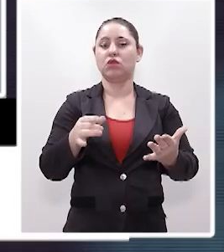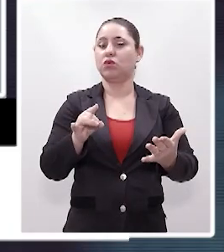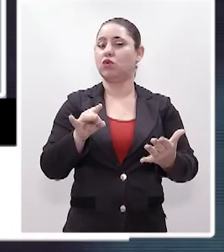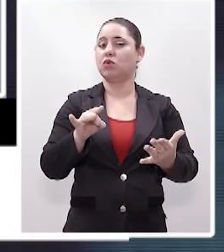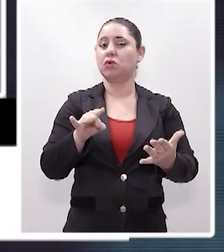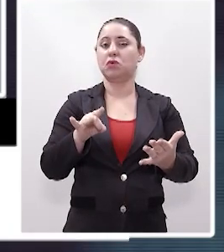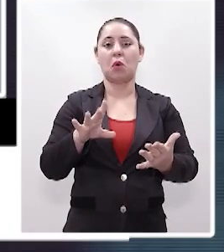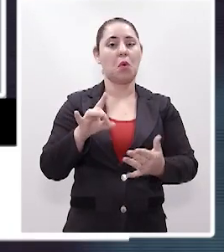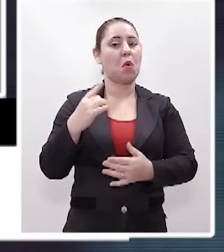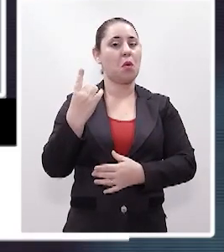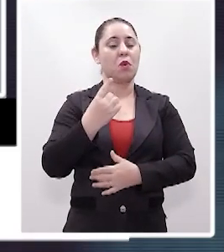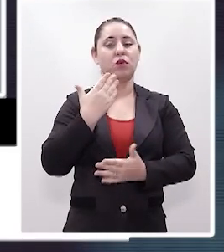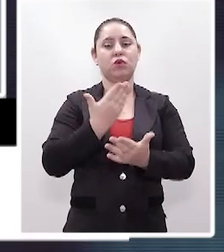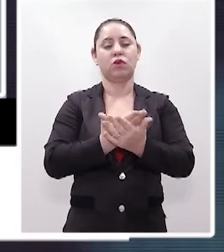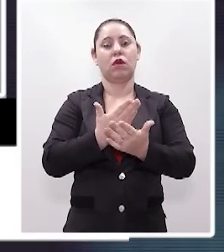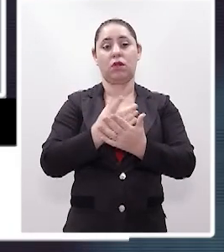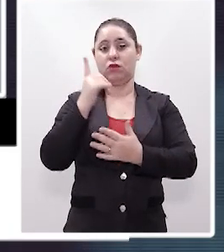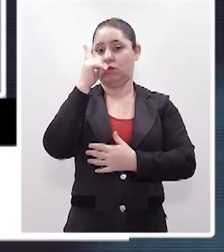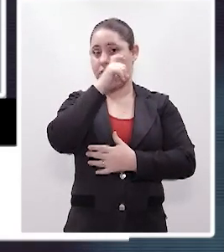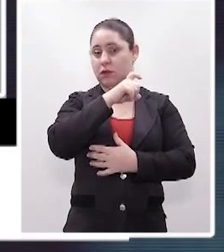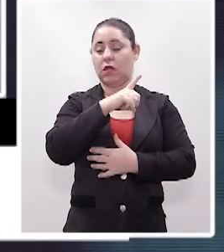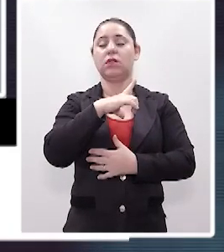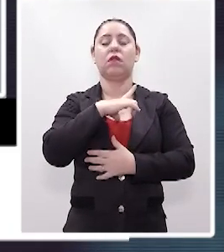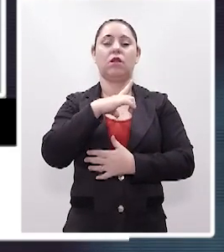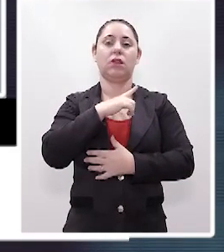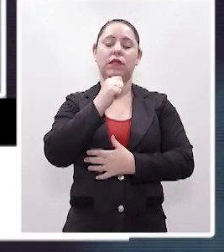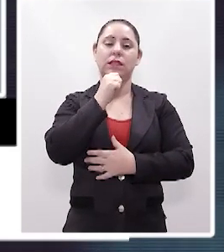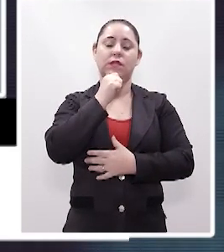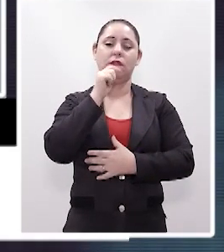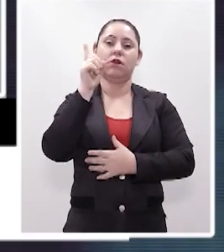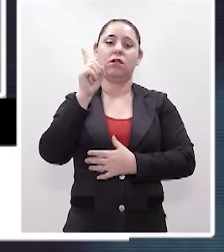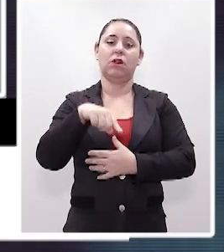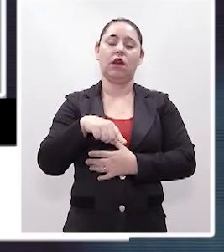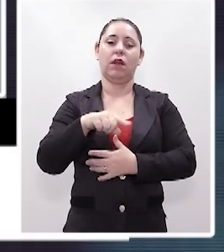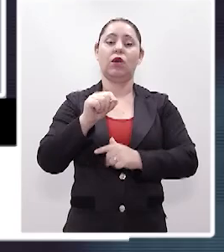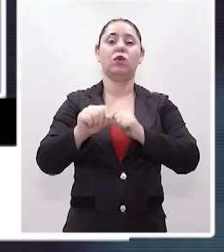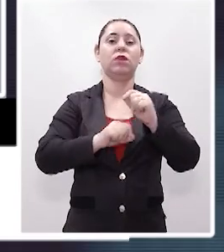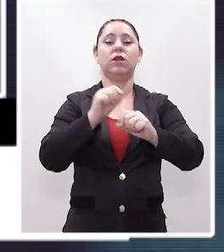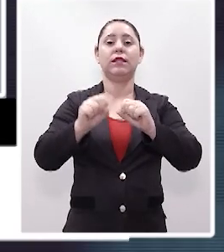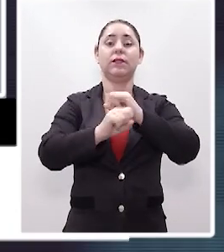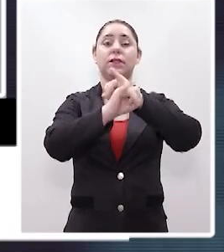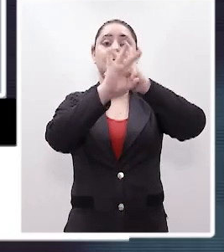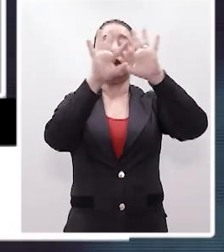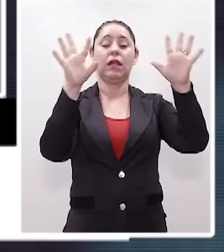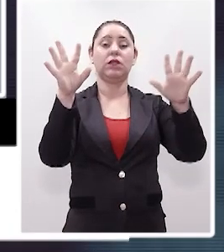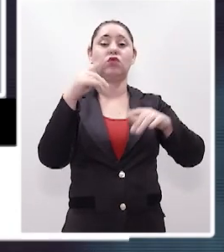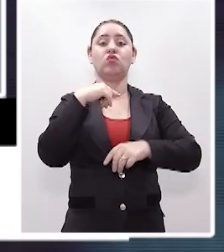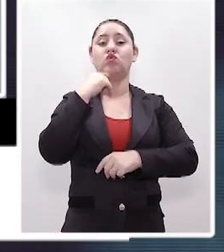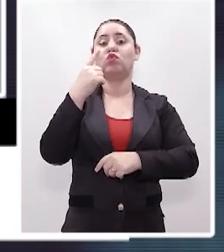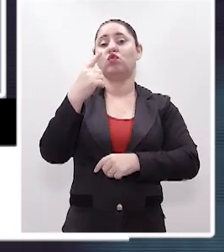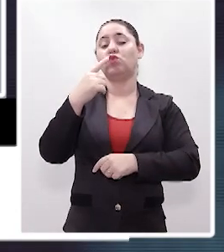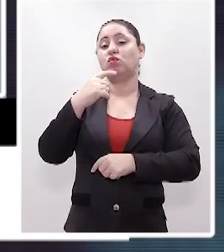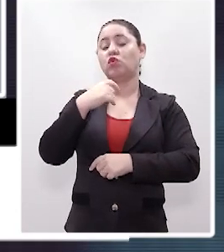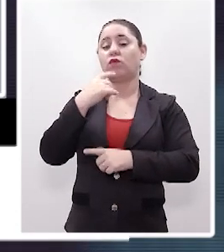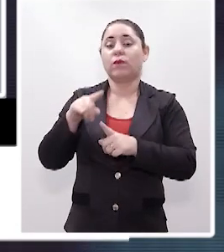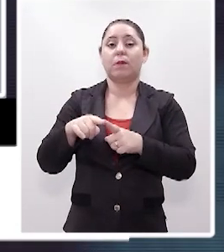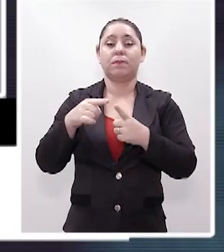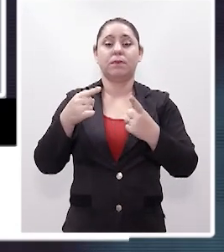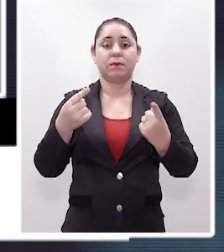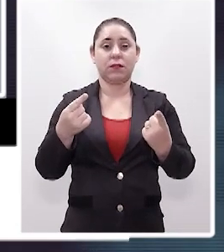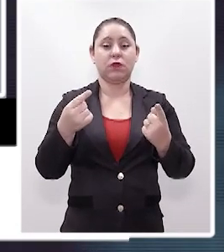toca sozinho. A única dificuldade que ainda existe hoje é a parte de dúvidas, né?